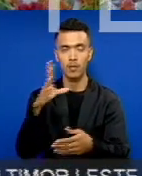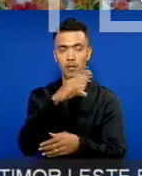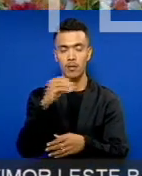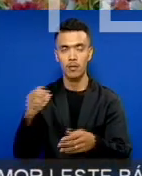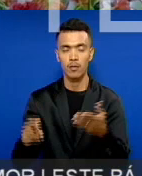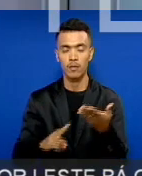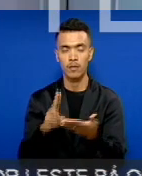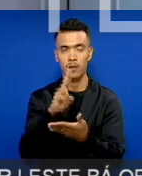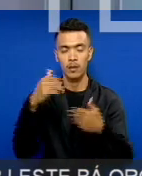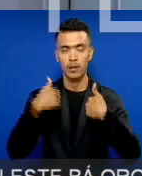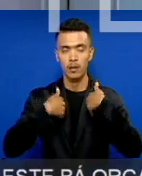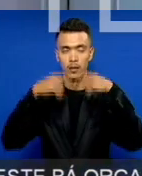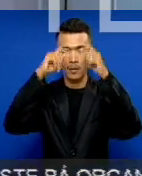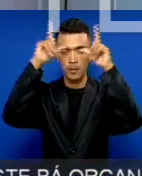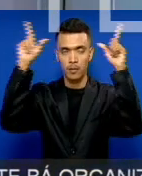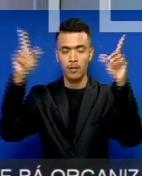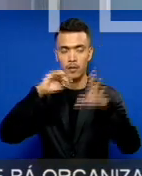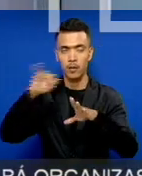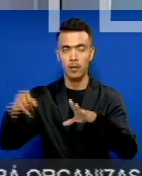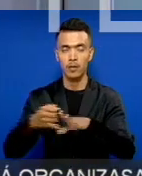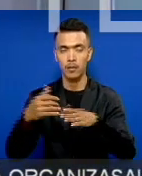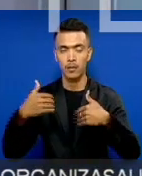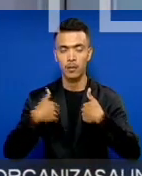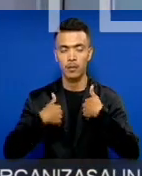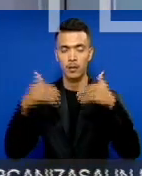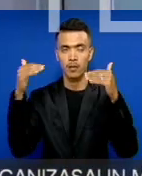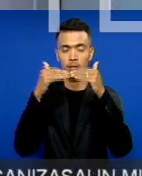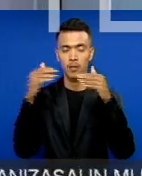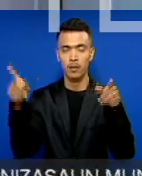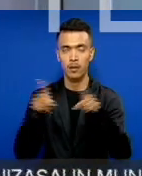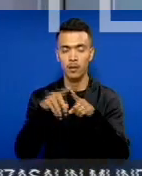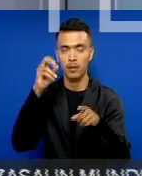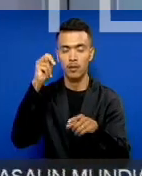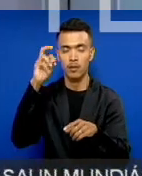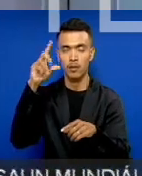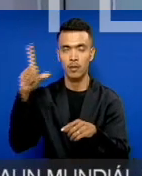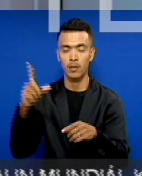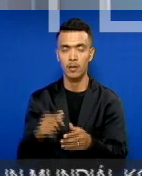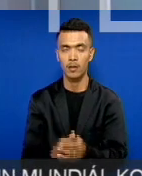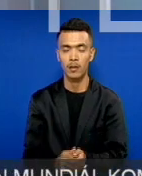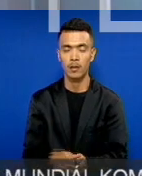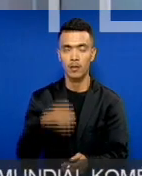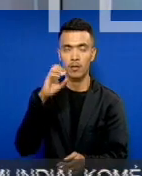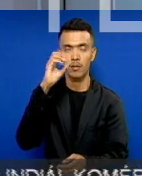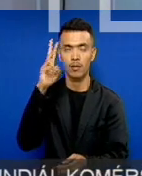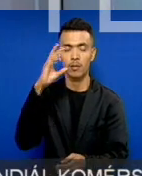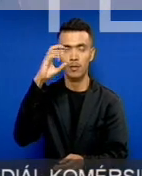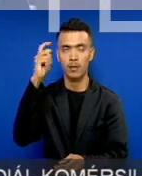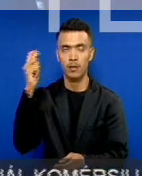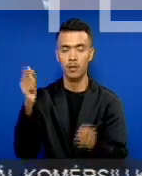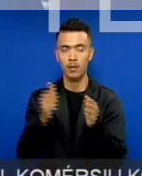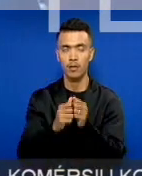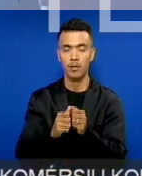e Timor-Leste, Nebese Rola Parte e a Conferência nessa UNITELI, Universidade Católica Timorense, na Universidade